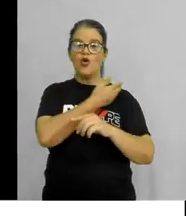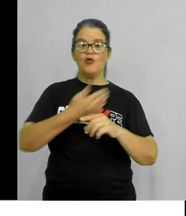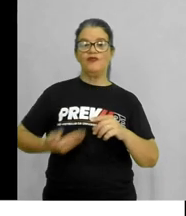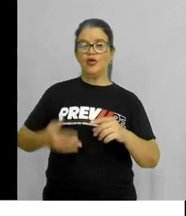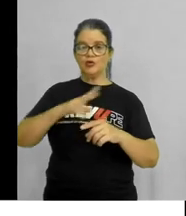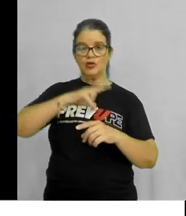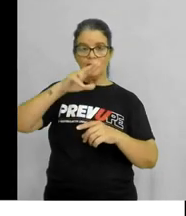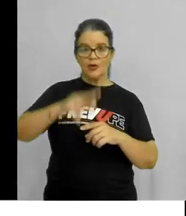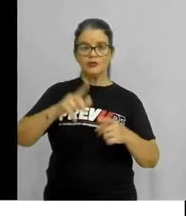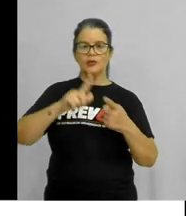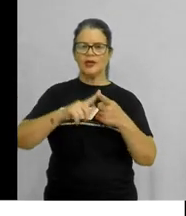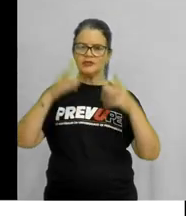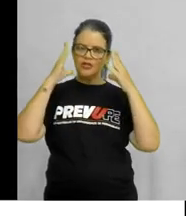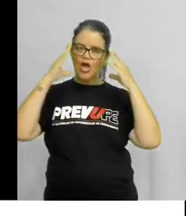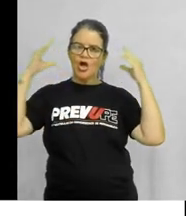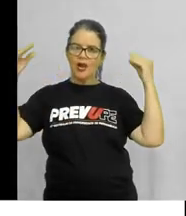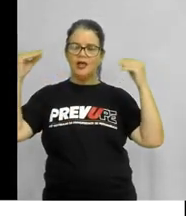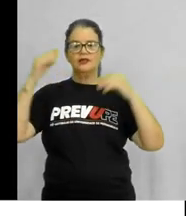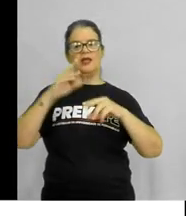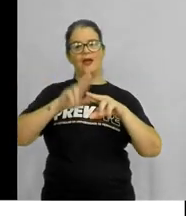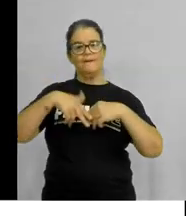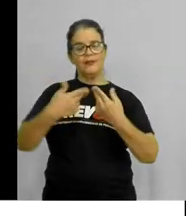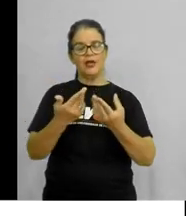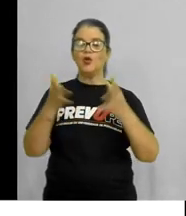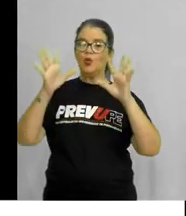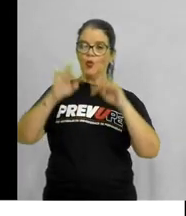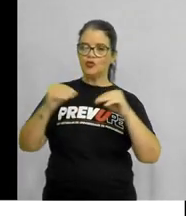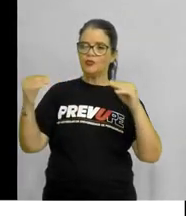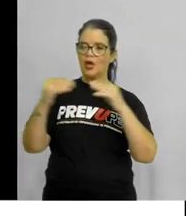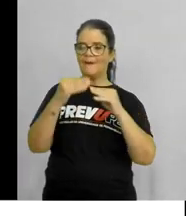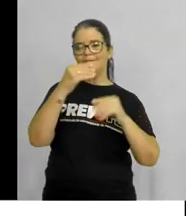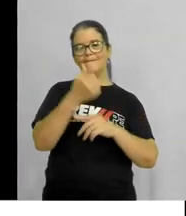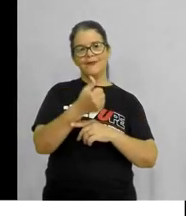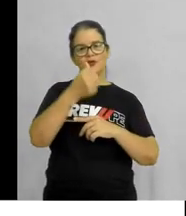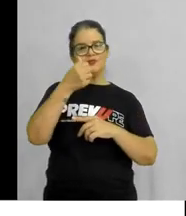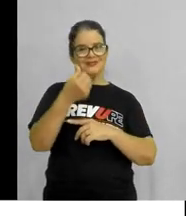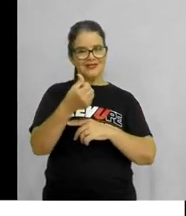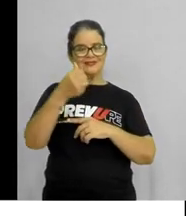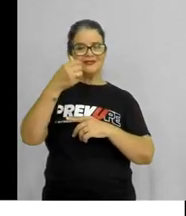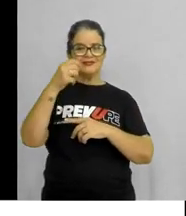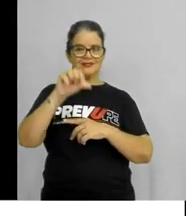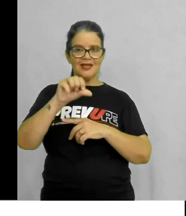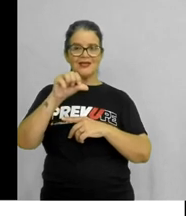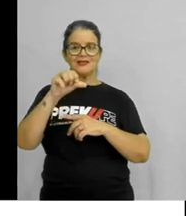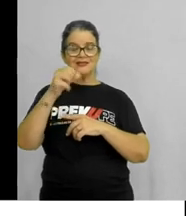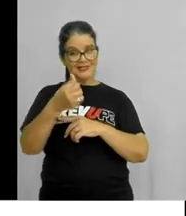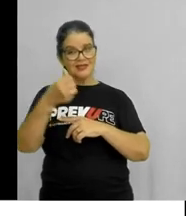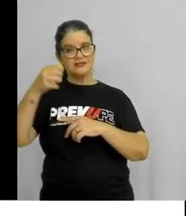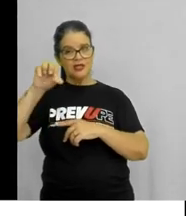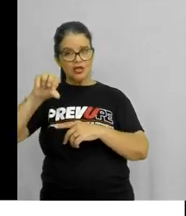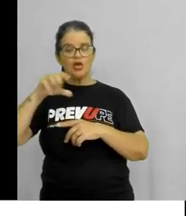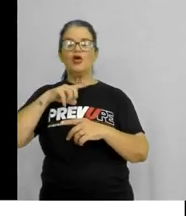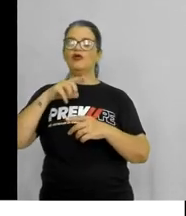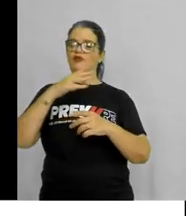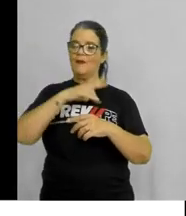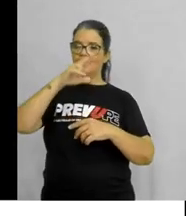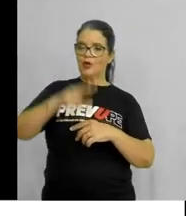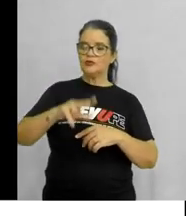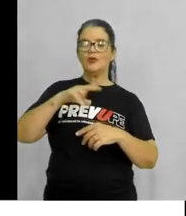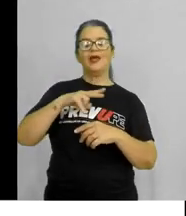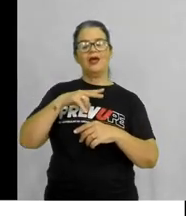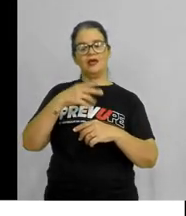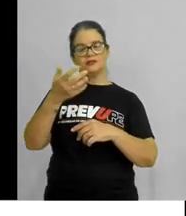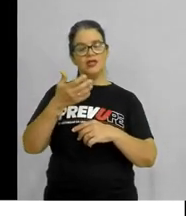Portugal e a Holanda pelo último acordo em 1669 Portugal em troca do nordeste